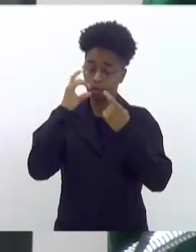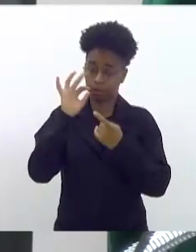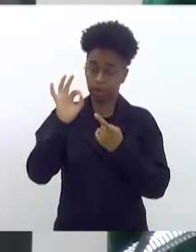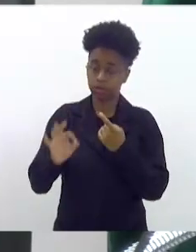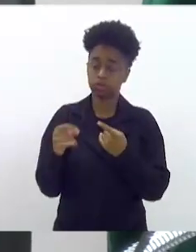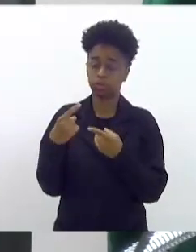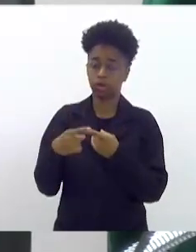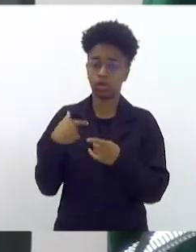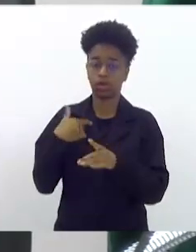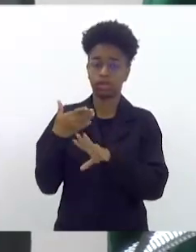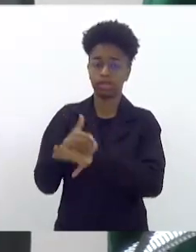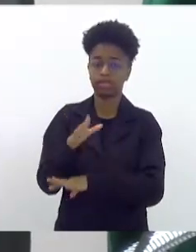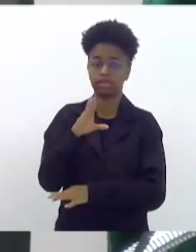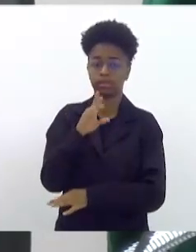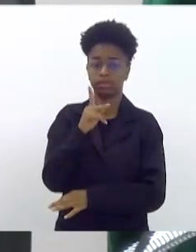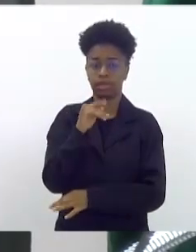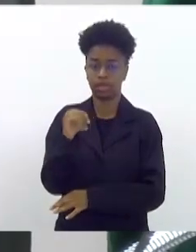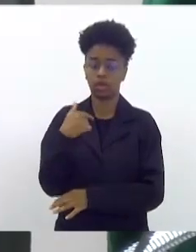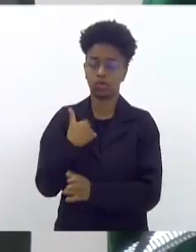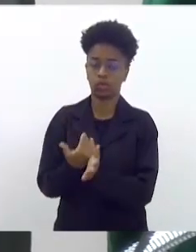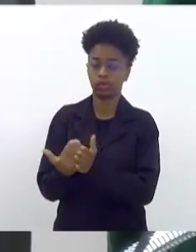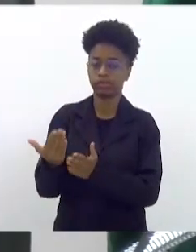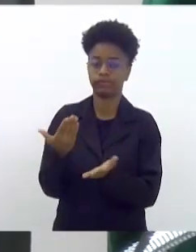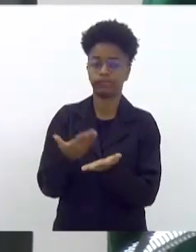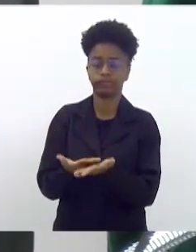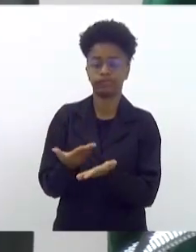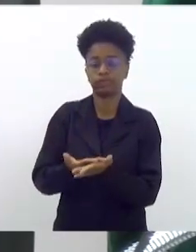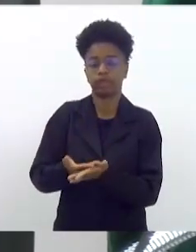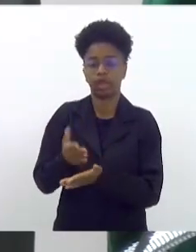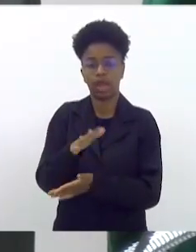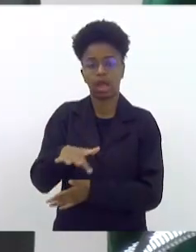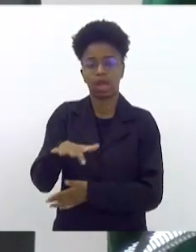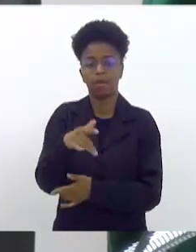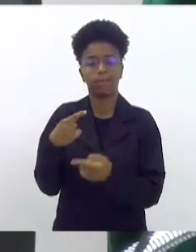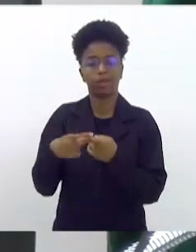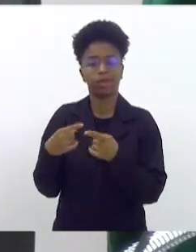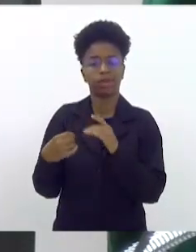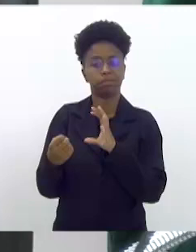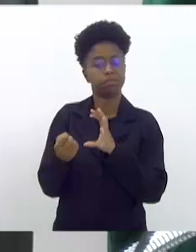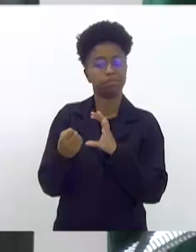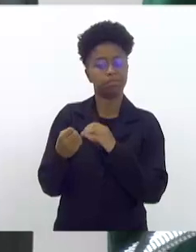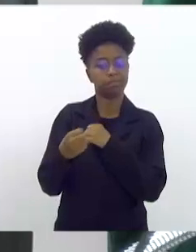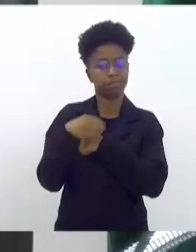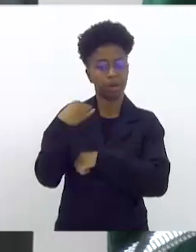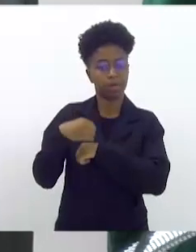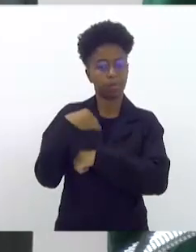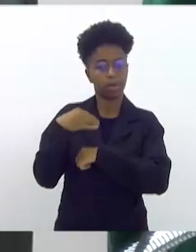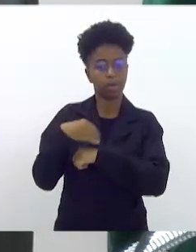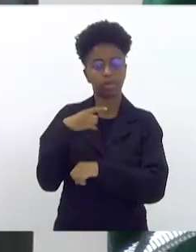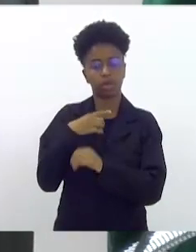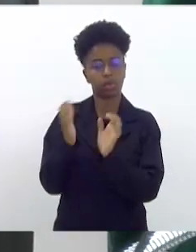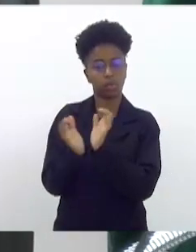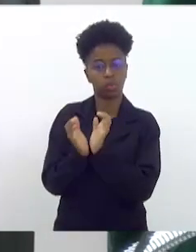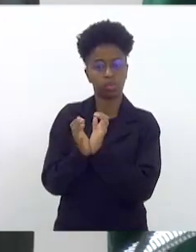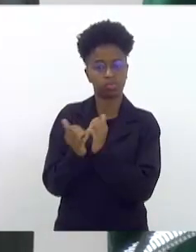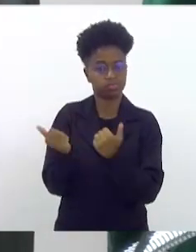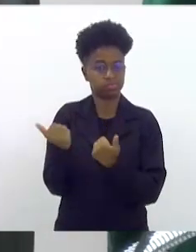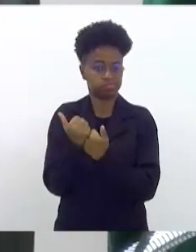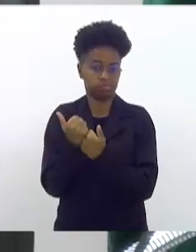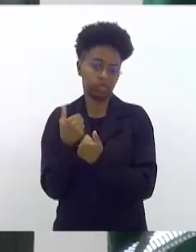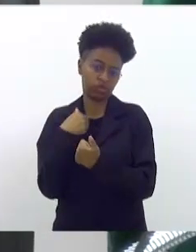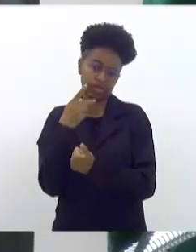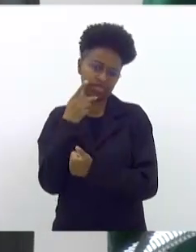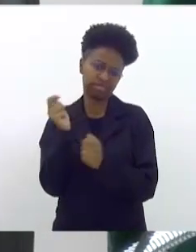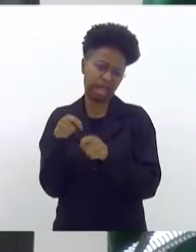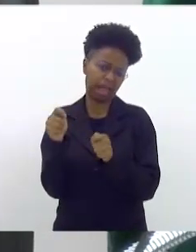depois que eu entrei na CPI foi quando eu comecei a me debruçar em cima disso. Porque como eu vim recebendo, eu tenho um time que me dá apoio, falei, vamos tirar de